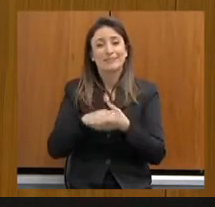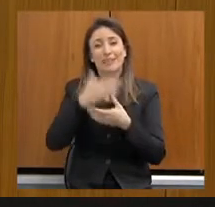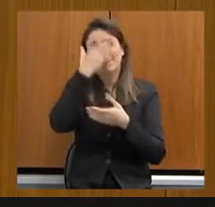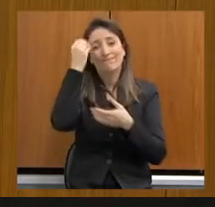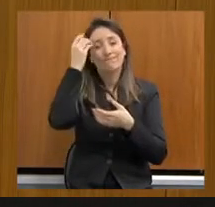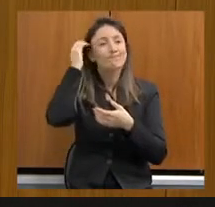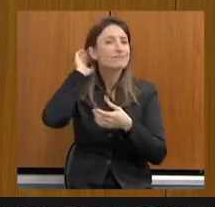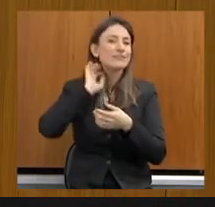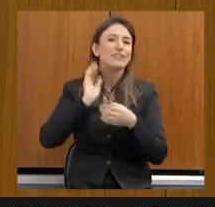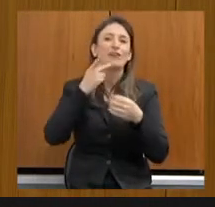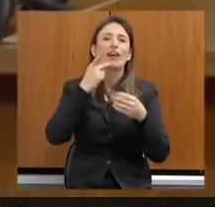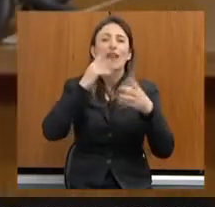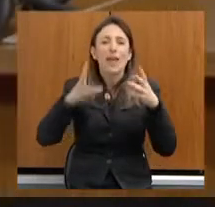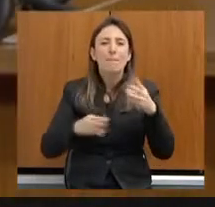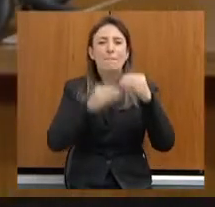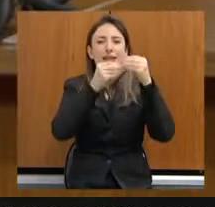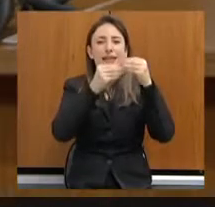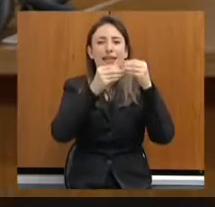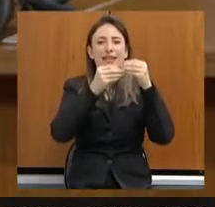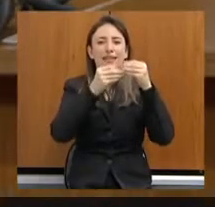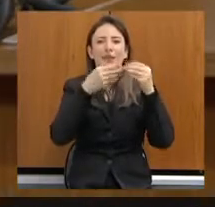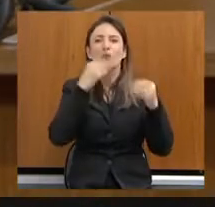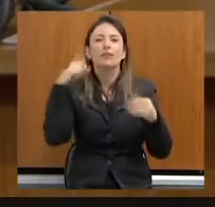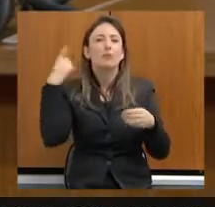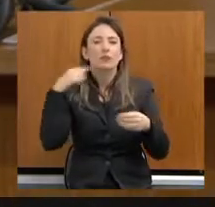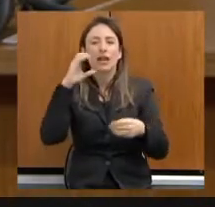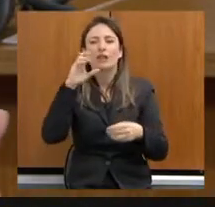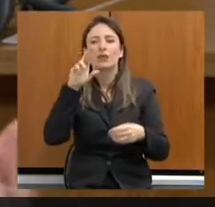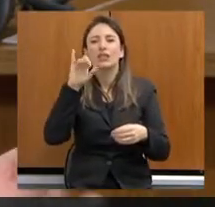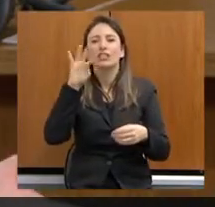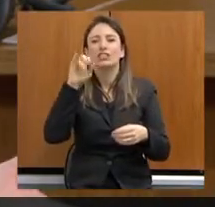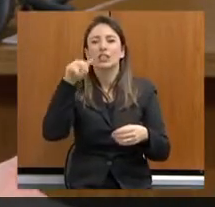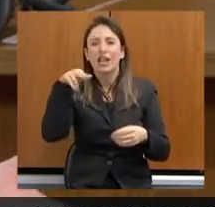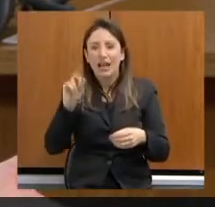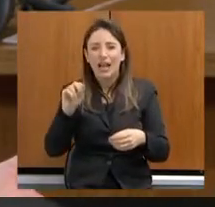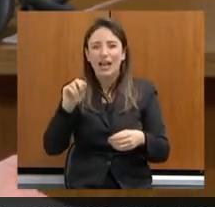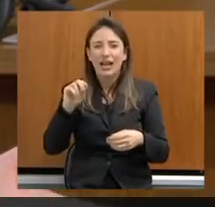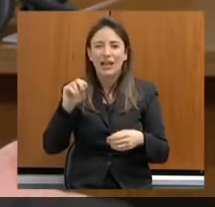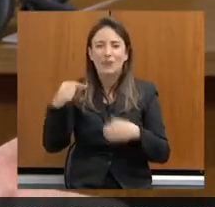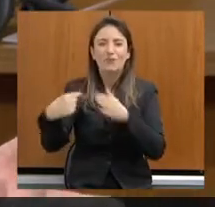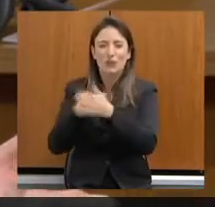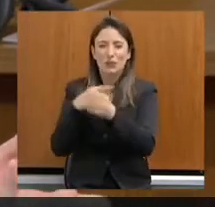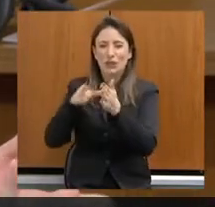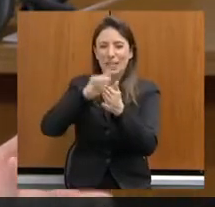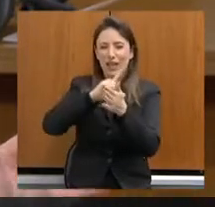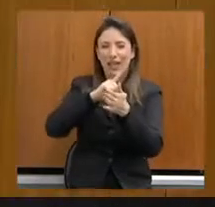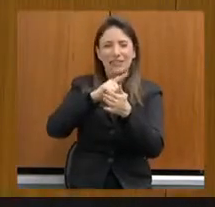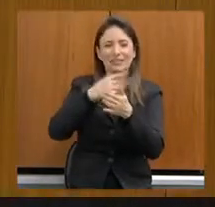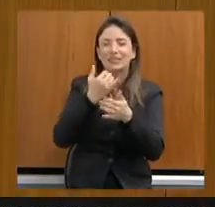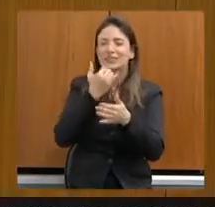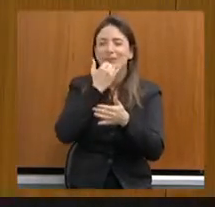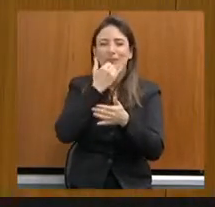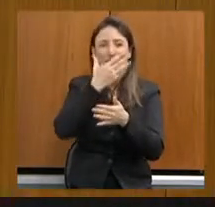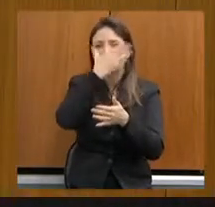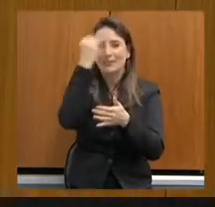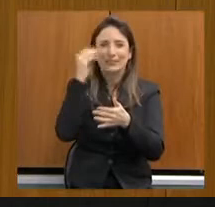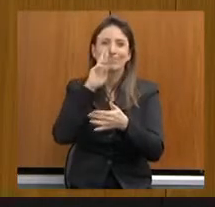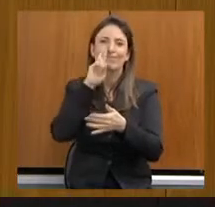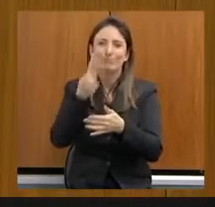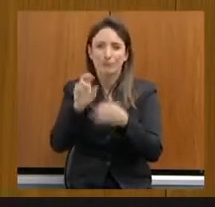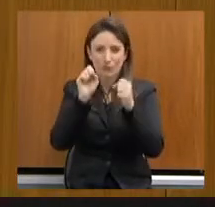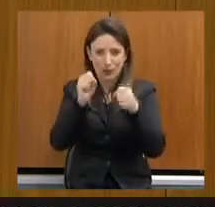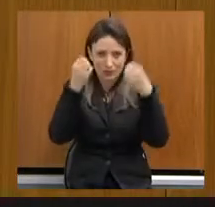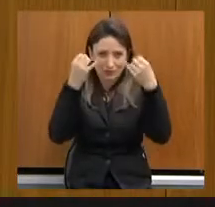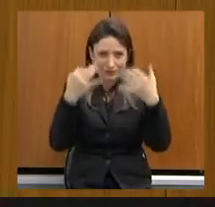se menos que deputado Cristiano Silveira tinha-me demandado tá bom se o senhor permitir a gente uma das emendas que